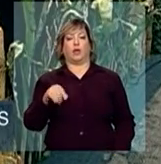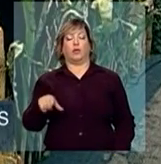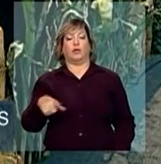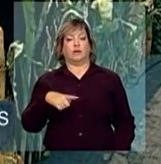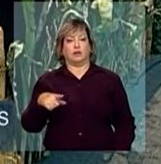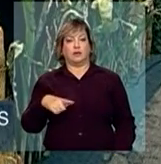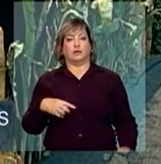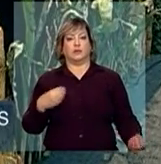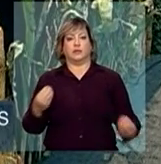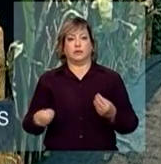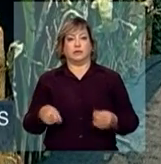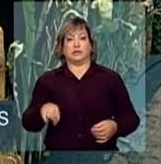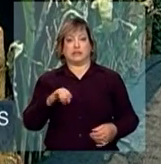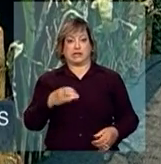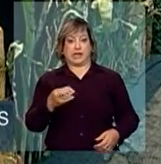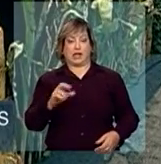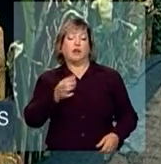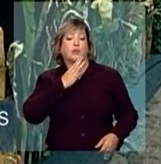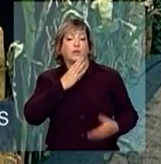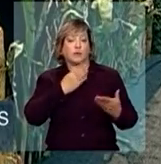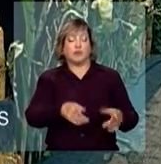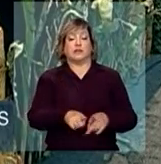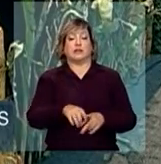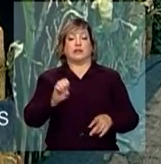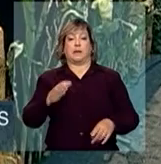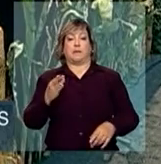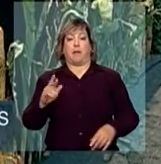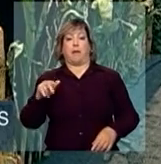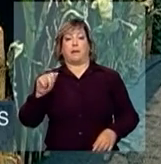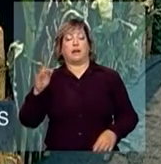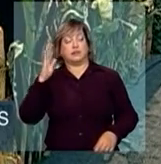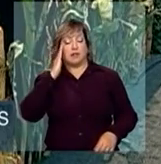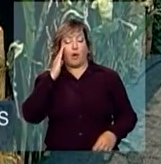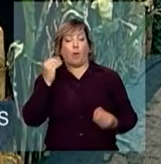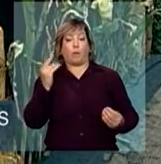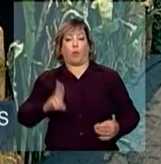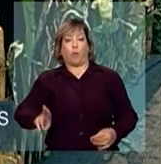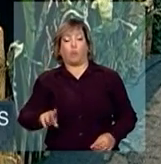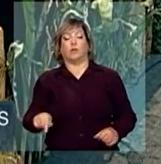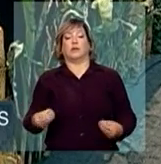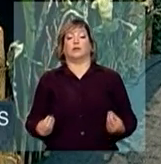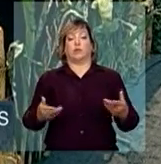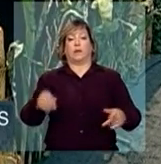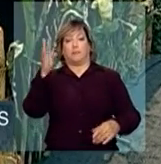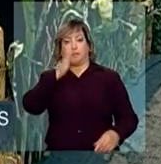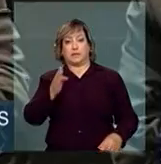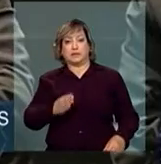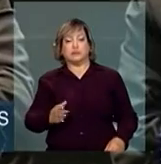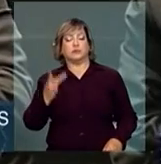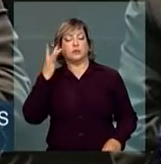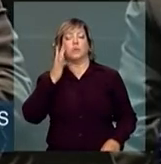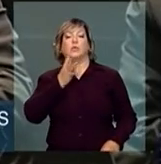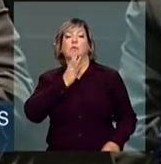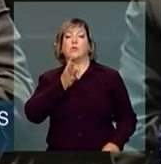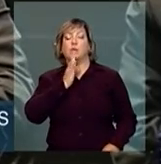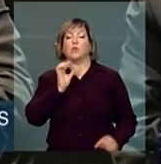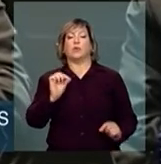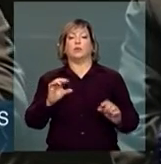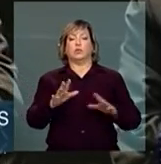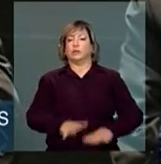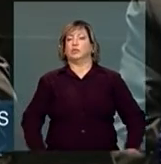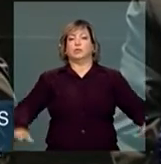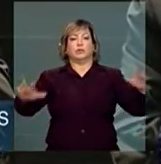conhecimento do INCRA sobre o domínio e o conhecimento da Embrapa sobre o uso, oferecermos para o Brasil uma plataforma de conhecimento sobre a malha